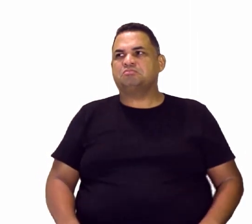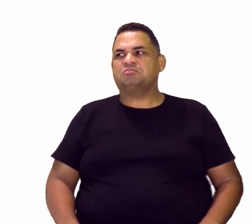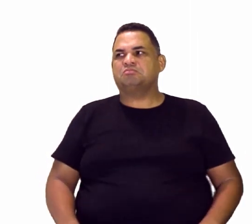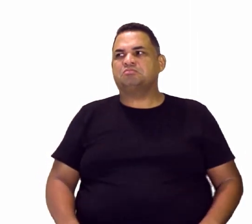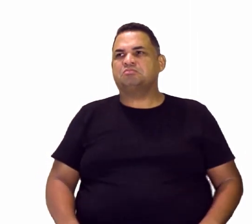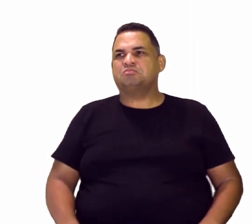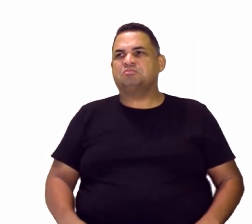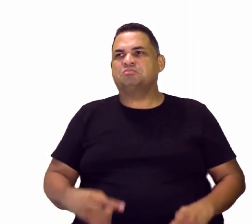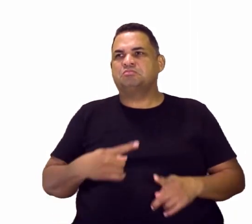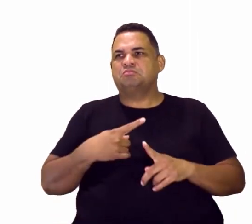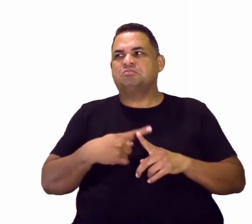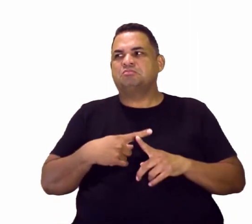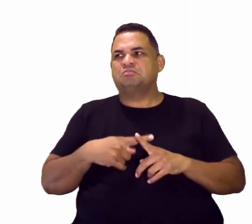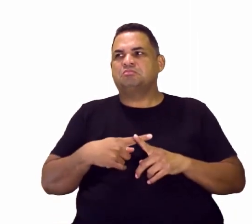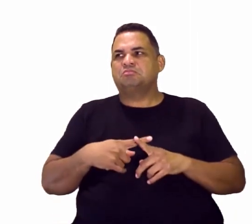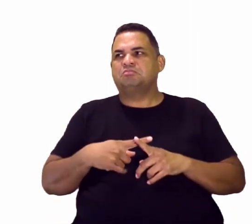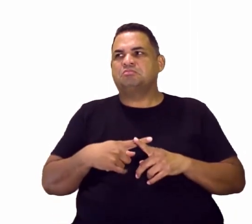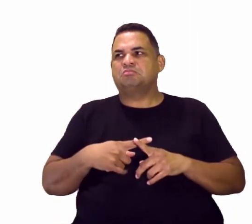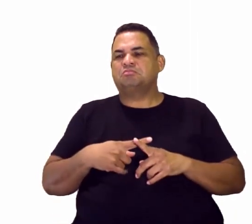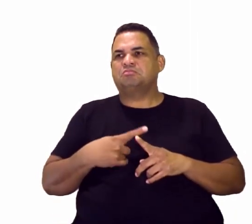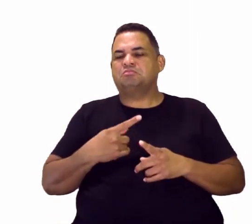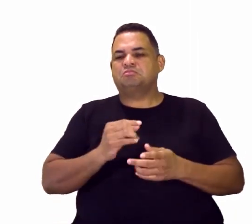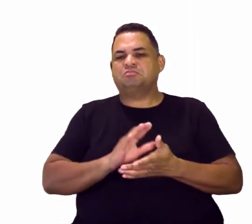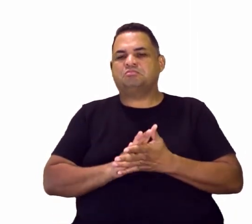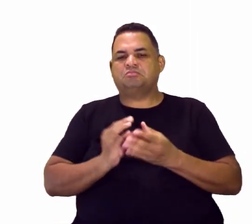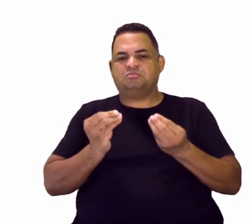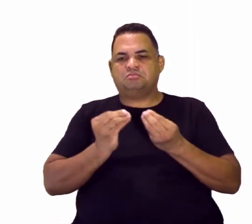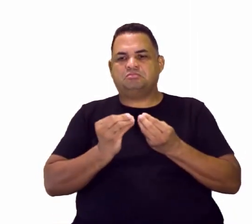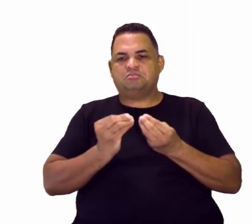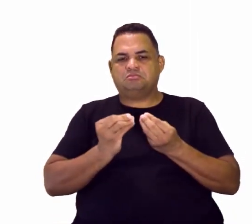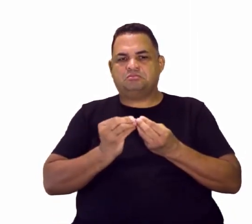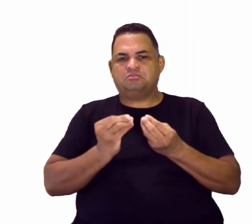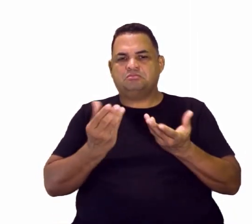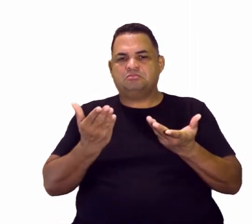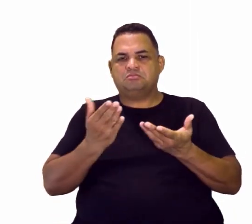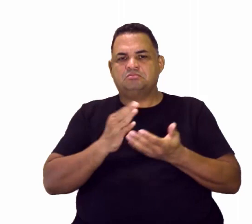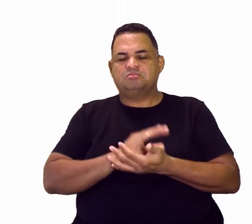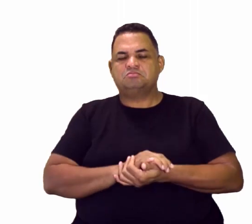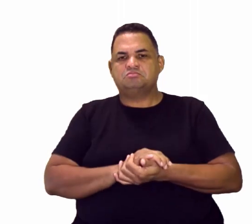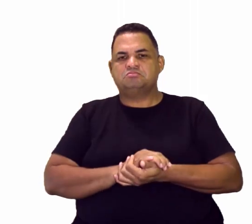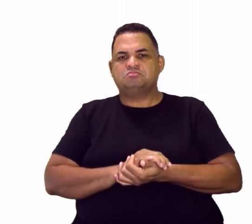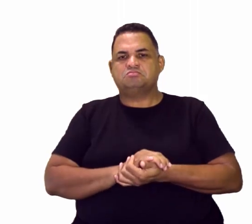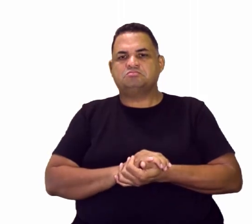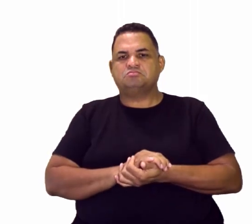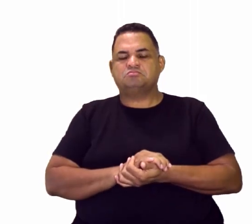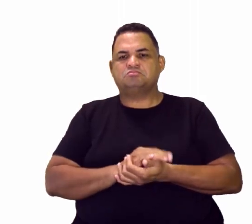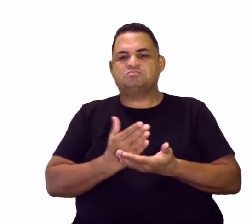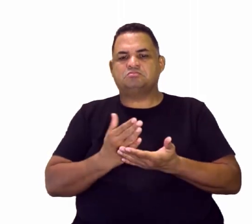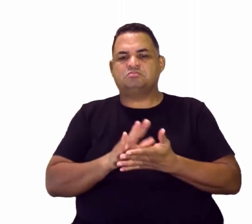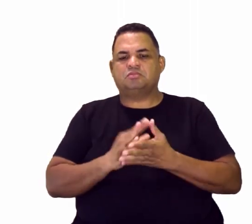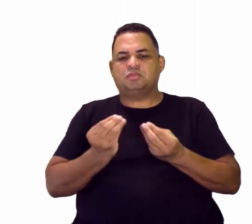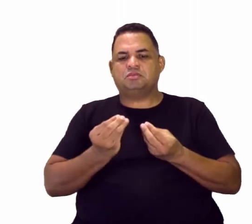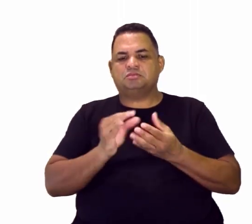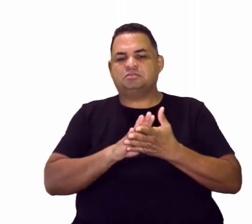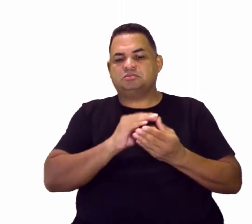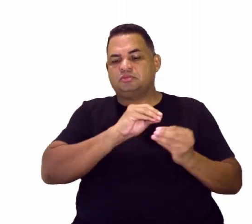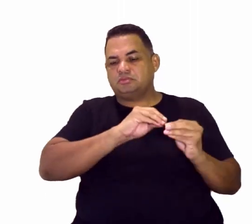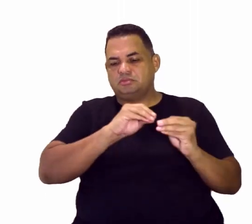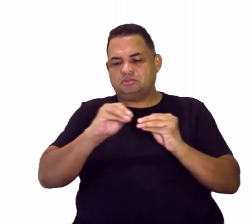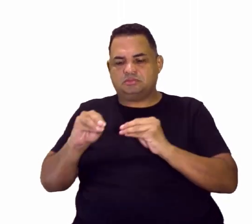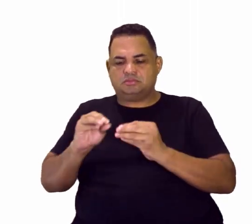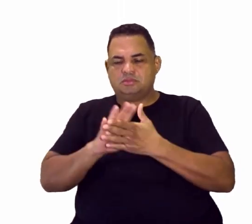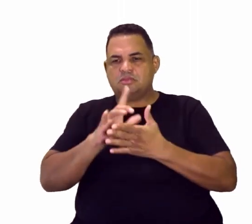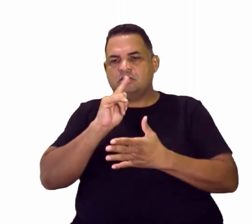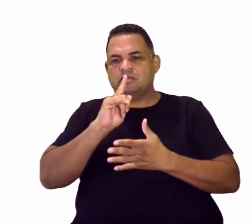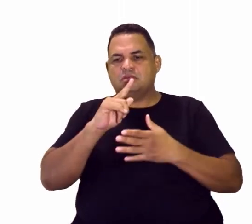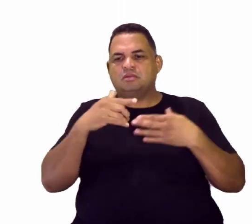quê? Porque as moléculas de álcool que estavam na gasolina passou para a água. E aí? Agora o que